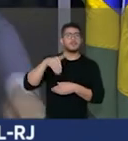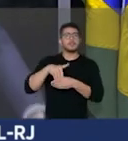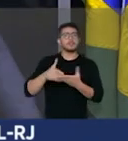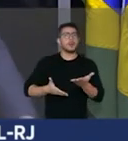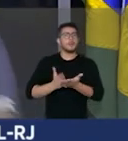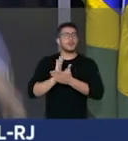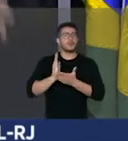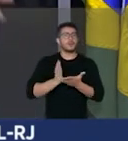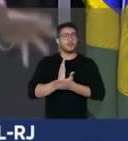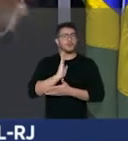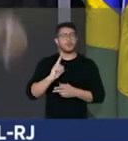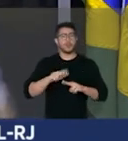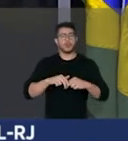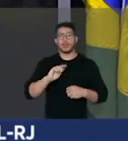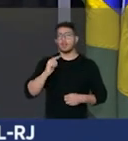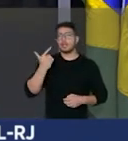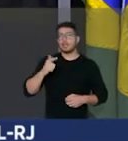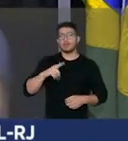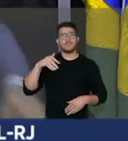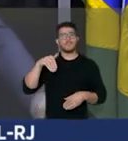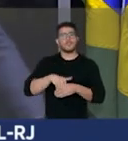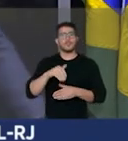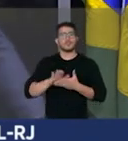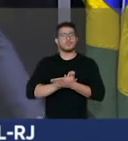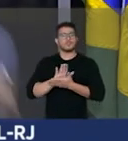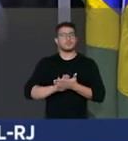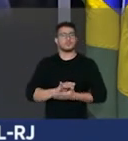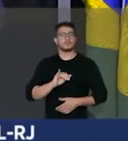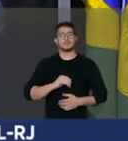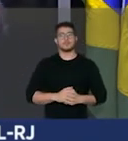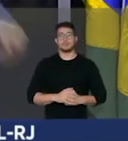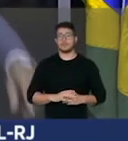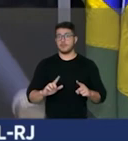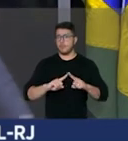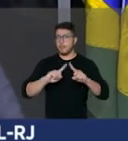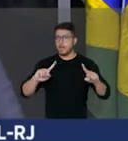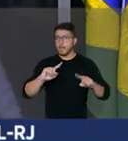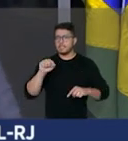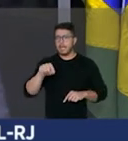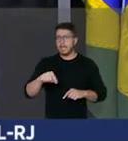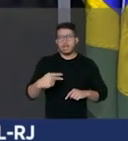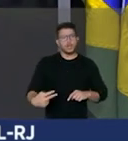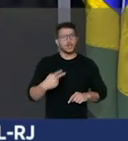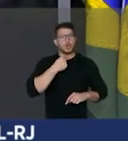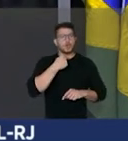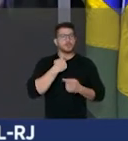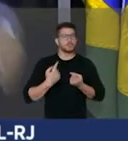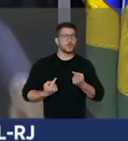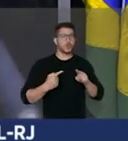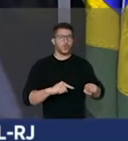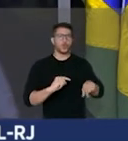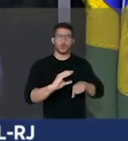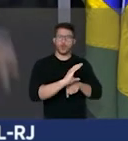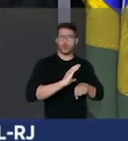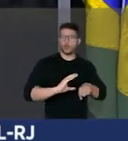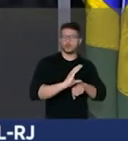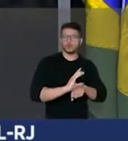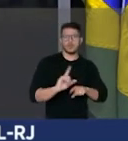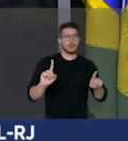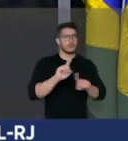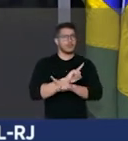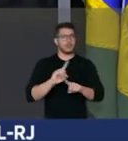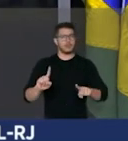não tem de um voto sequer se ele quer legislar que ele se candidate mas não tem de afrontar a constituição solapando As instituições